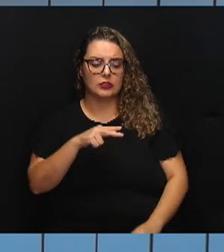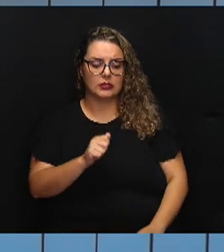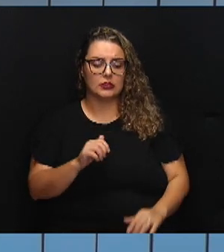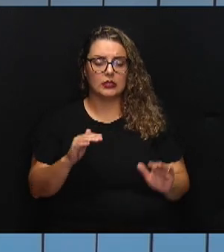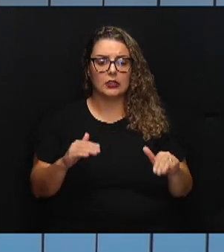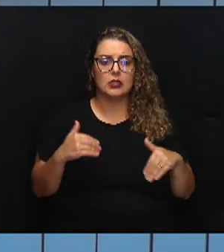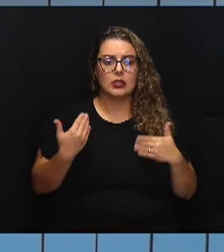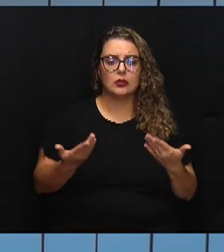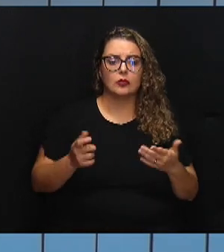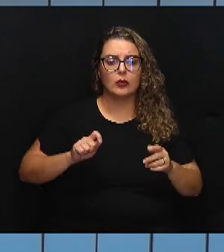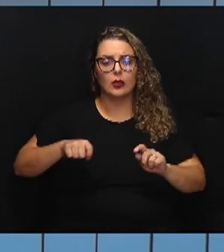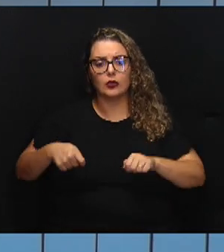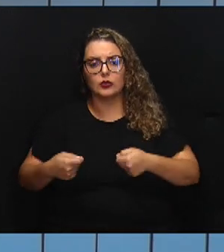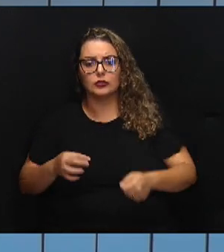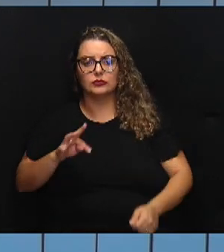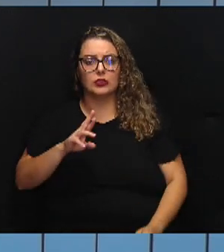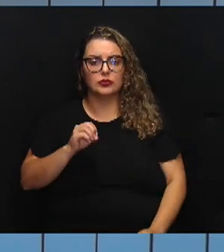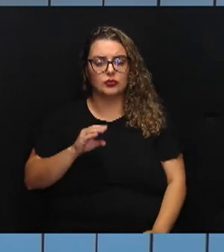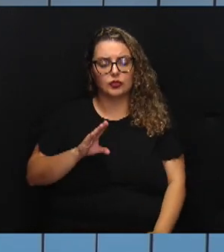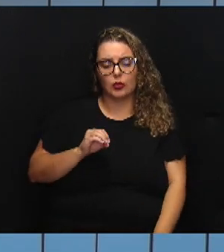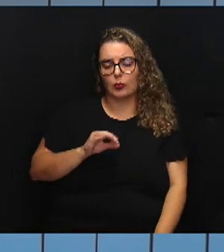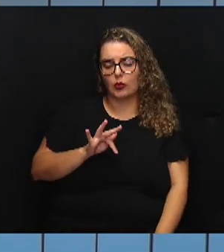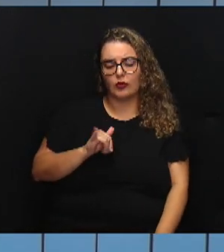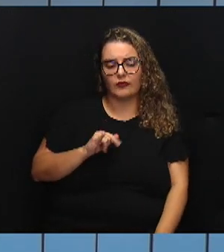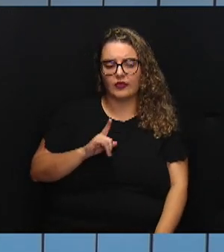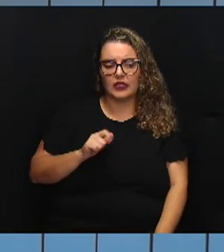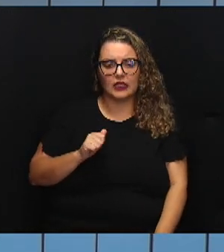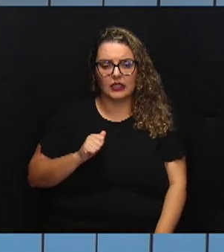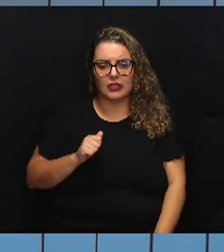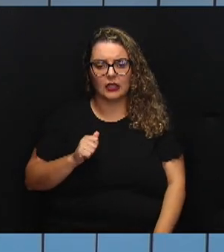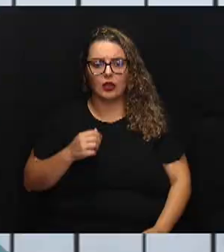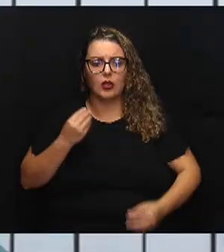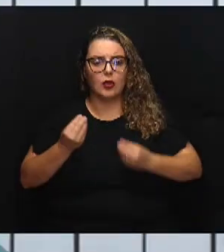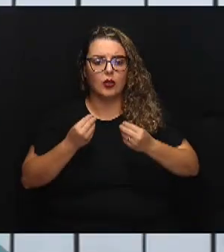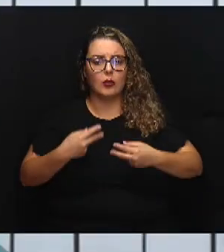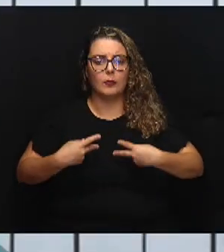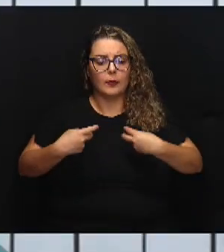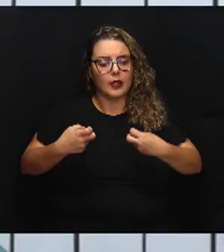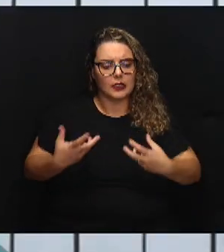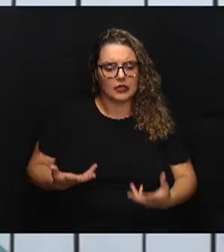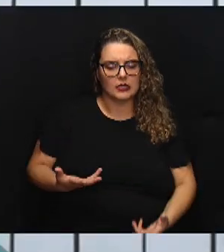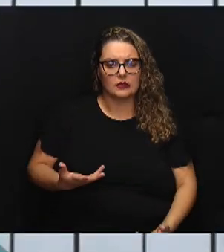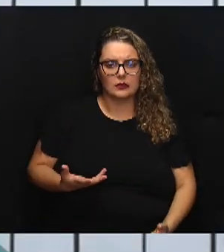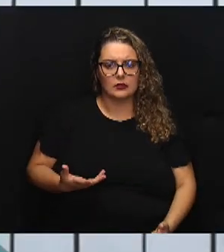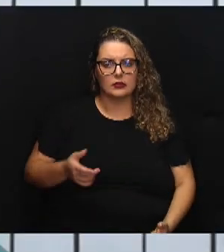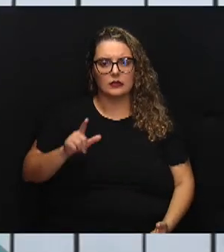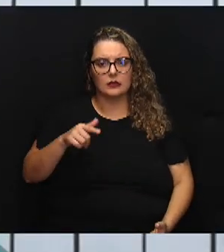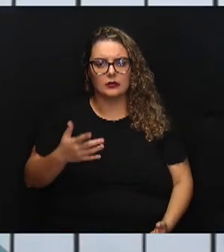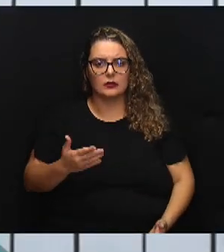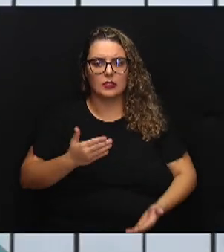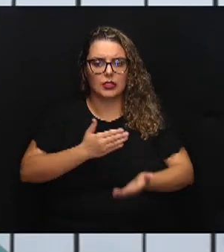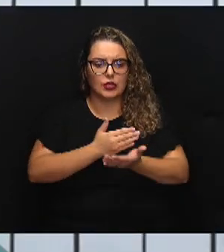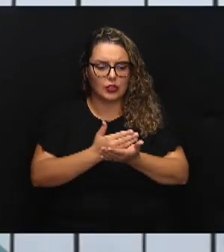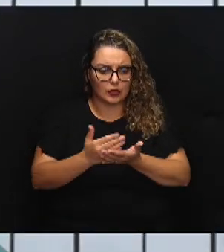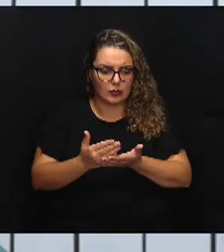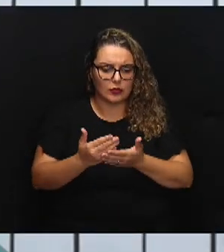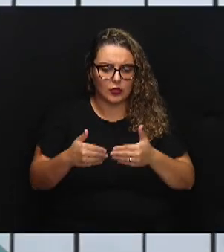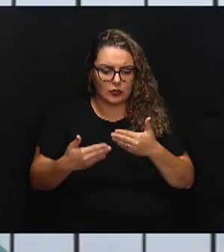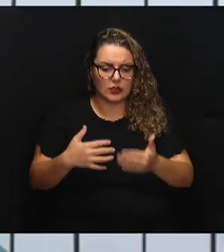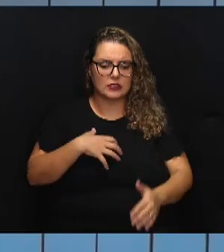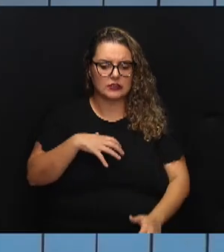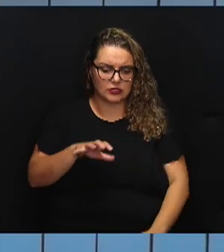os sintomas da trombofilia? Como que a pessoa consegue perceber que está entrando aí nessa